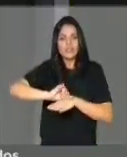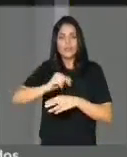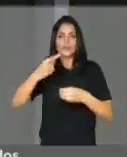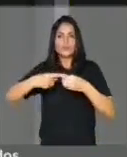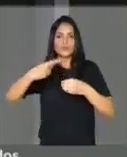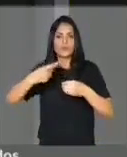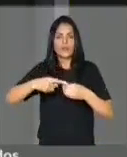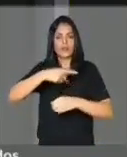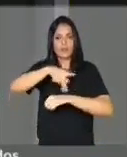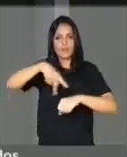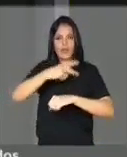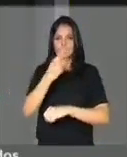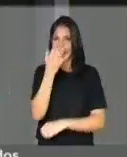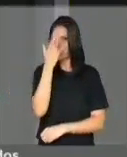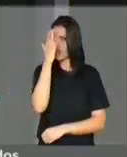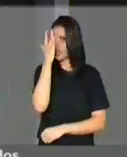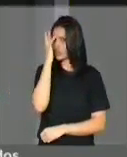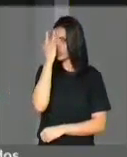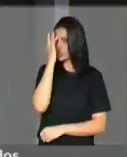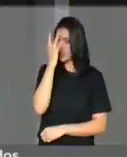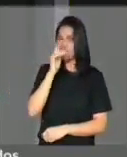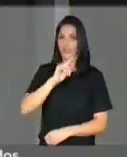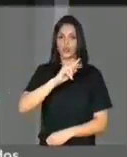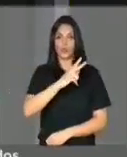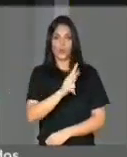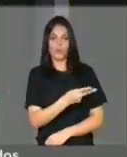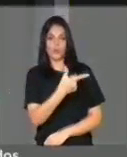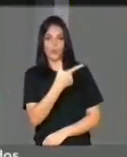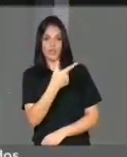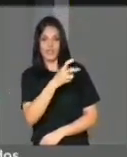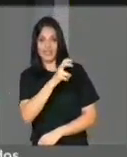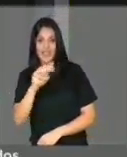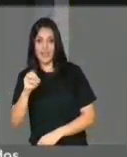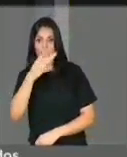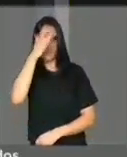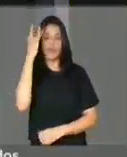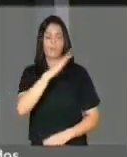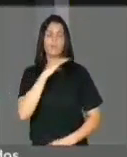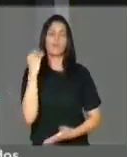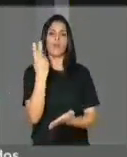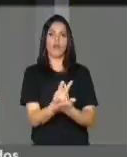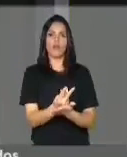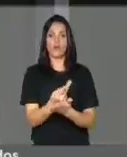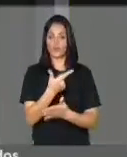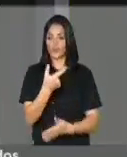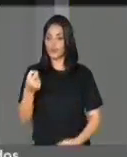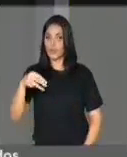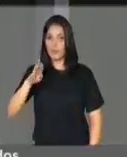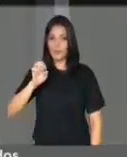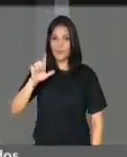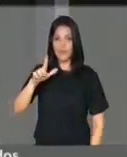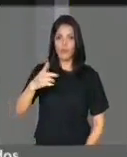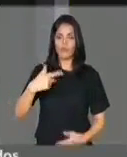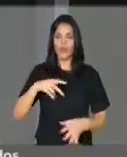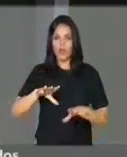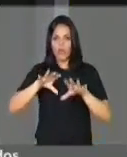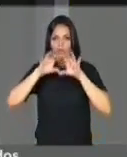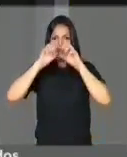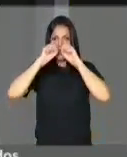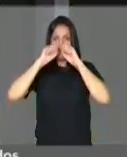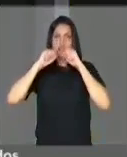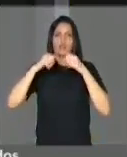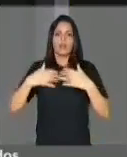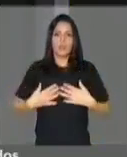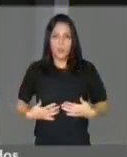a morte de 2.500 pessoas e feriu mais de 200.000. Além de trabalhadores e habitantes